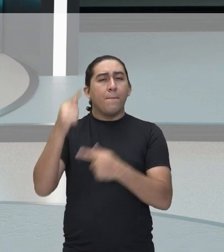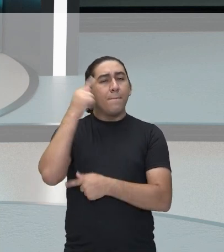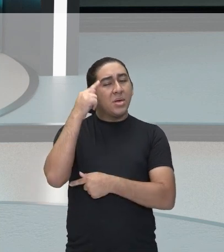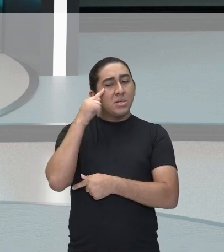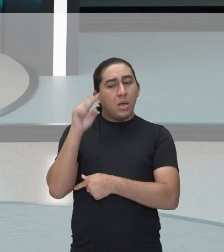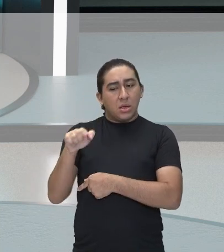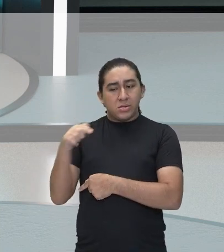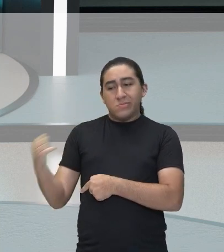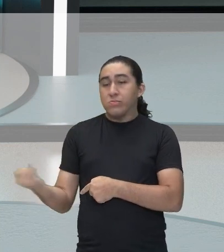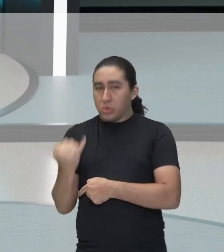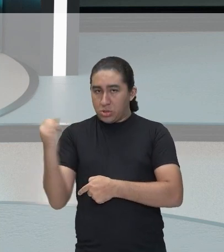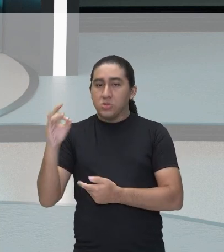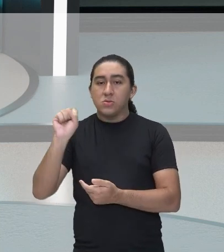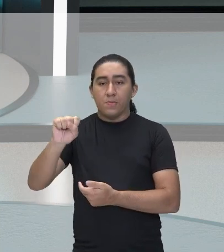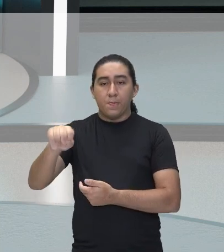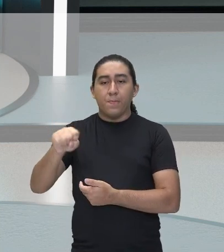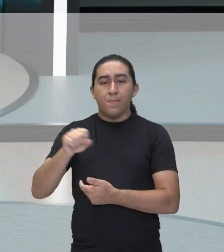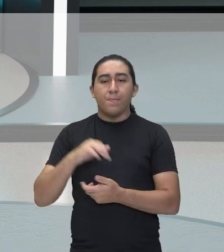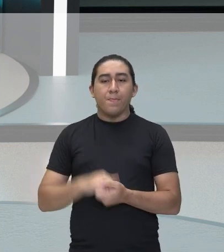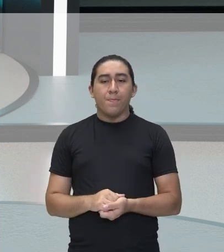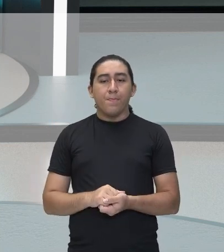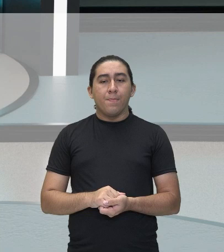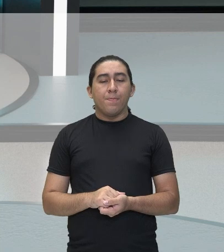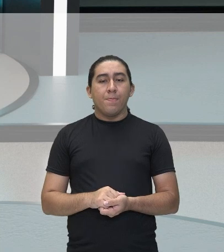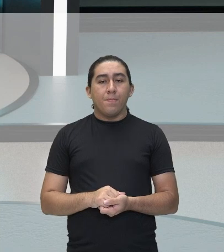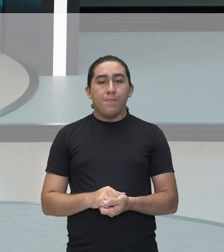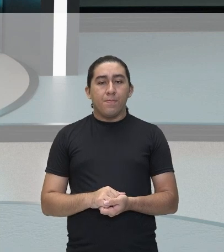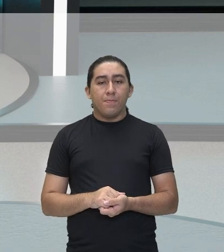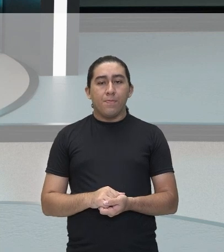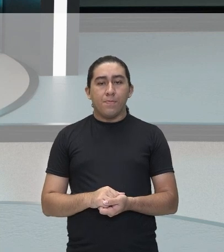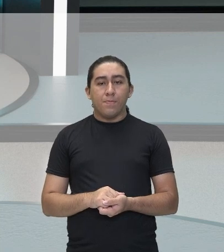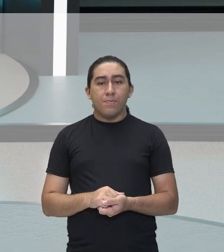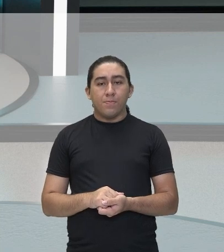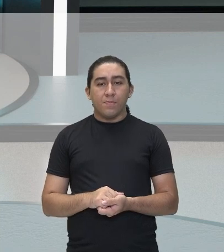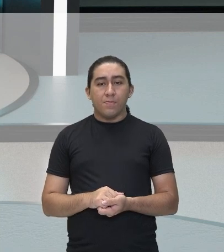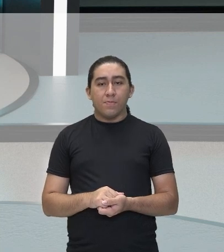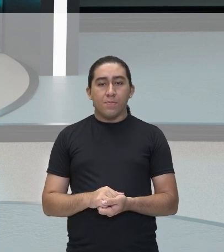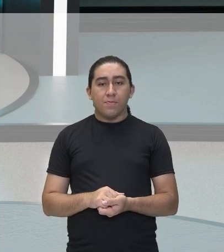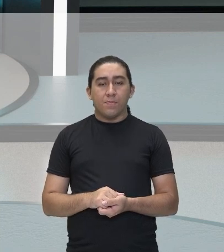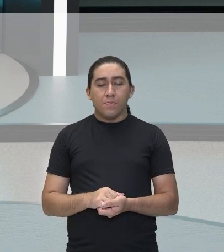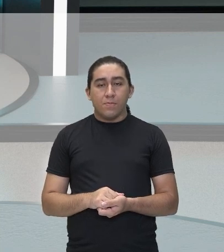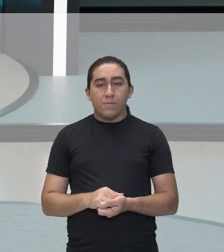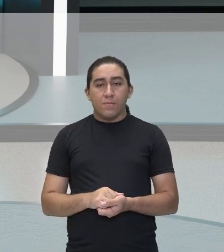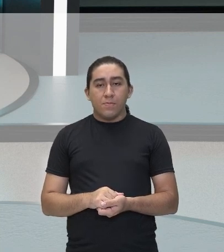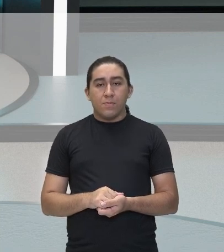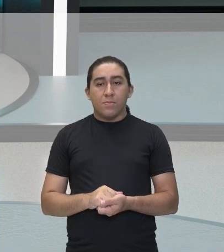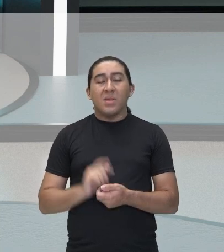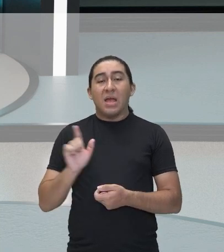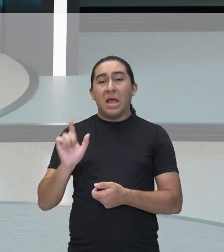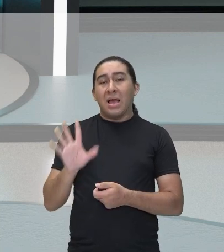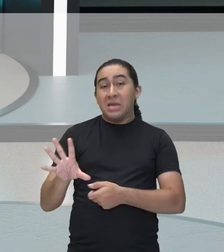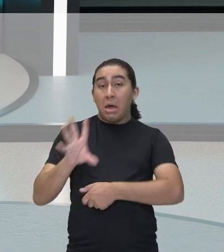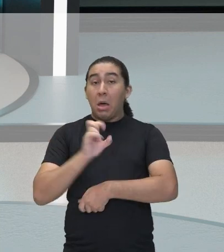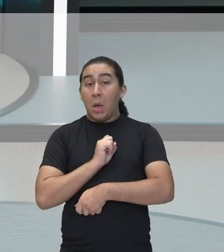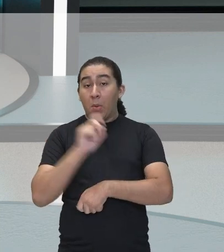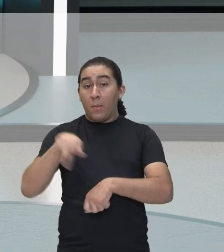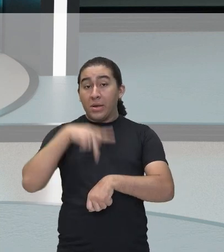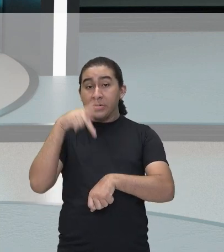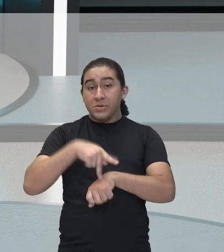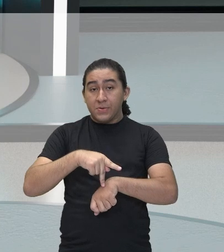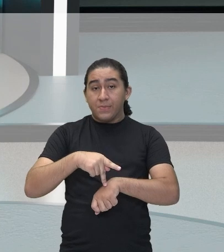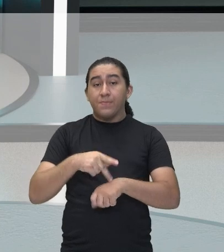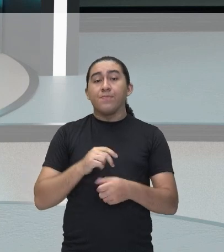tudo. Vou dizer que era o herói, né, o que ia salvar a pátria. Então,